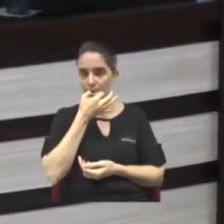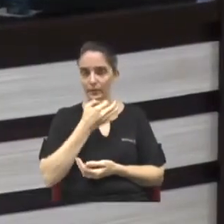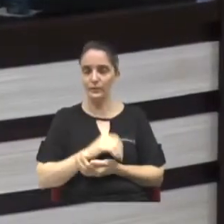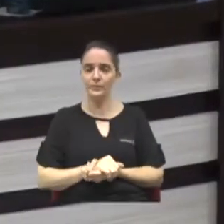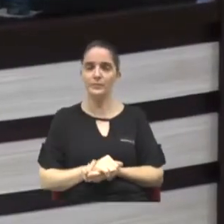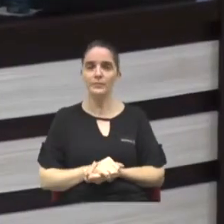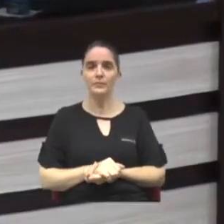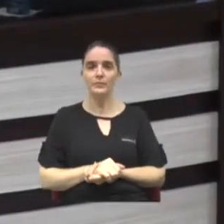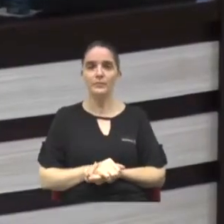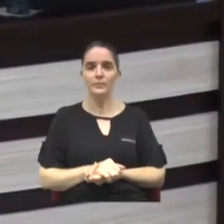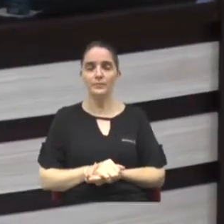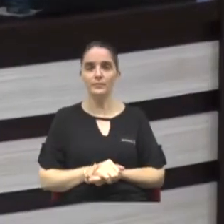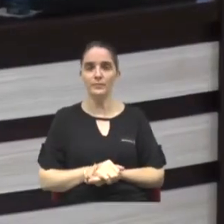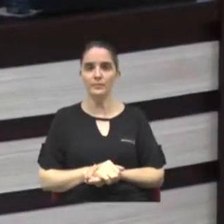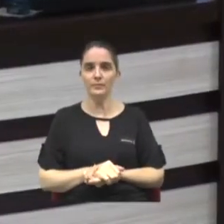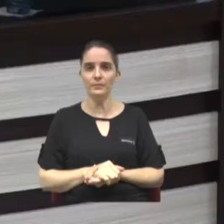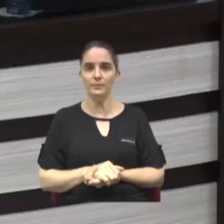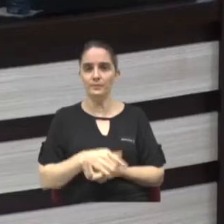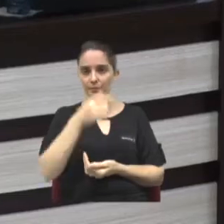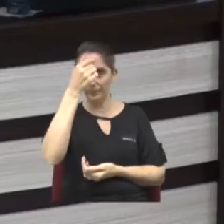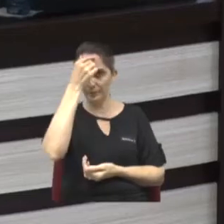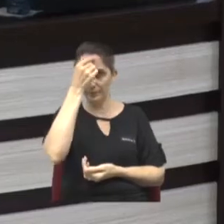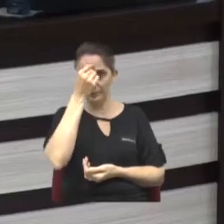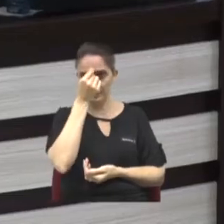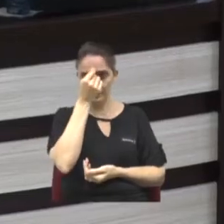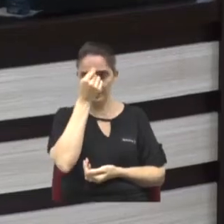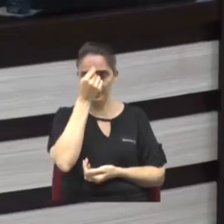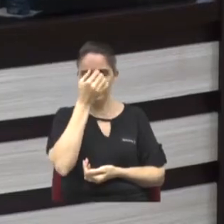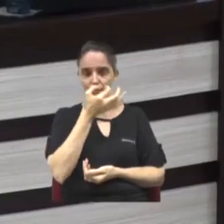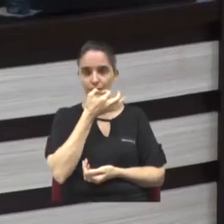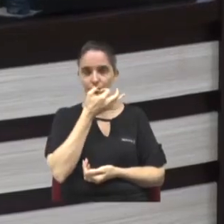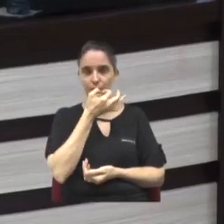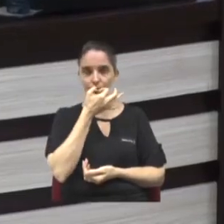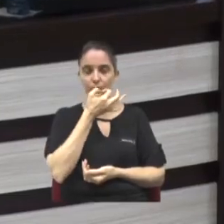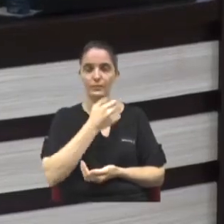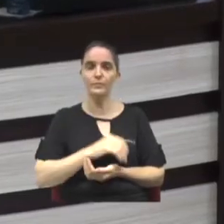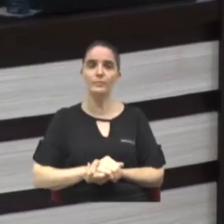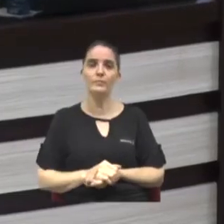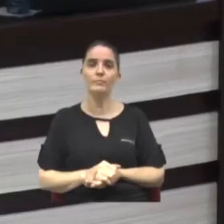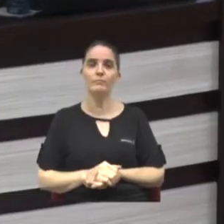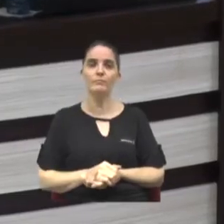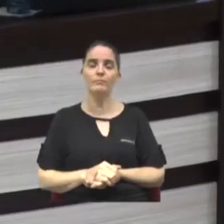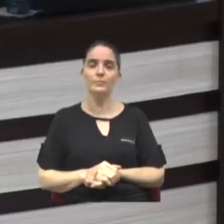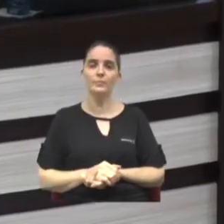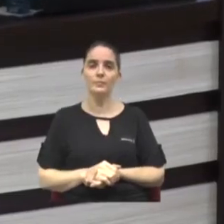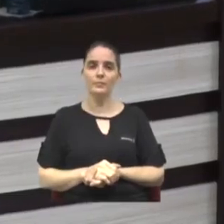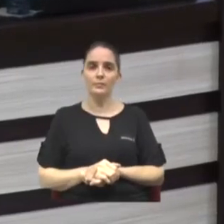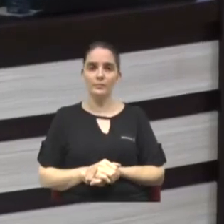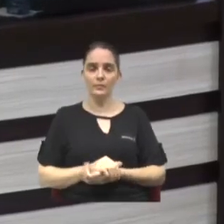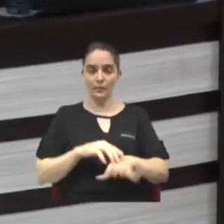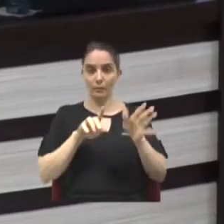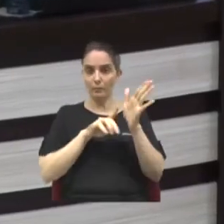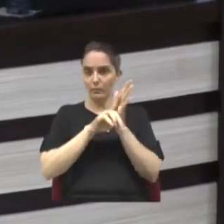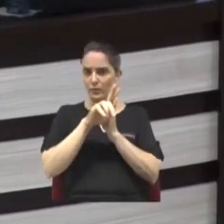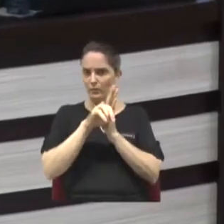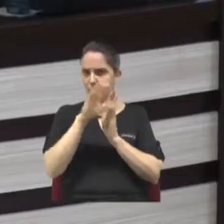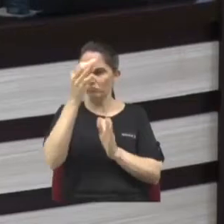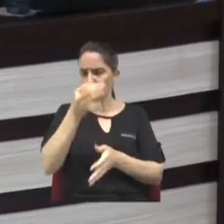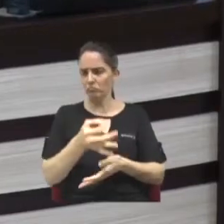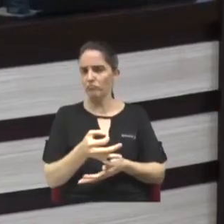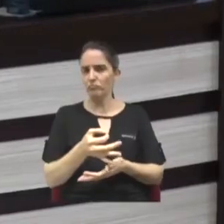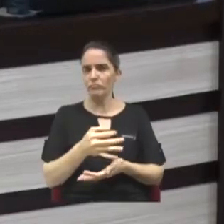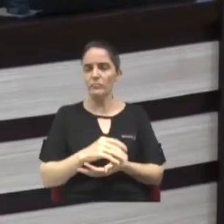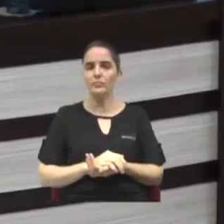requerimento? Eu gostaria, presidente. Para discutir o requerimento, vereador Dr. Rafael Camargo. Achei pertinente esse requerimento e